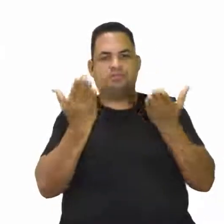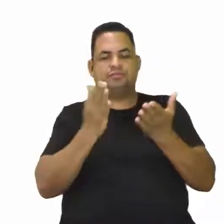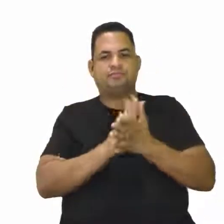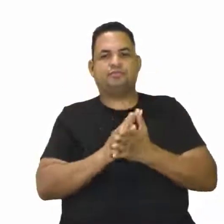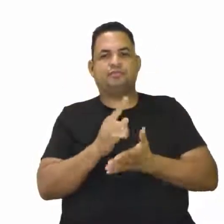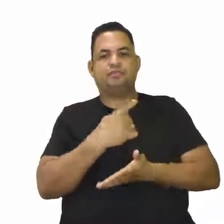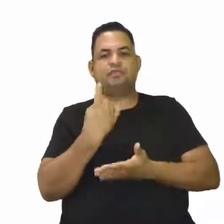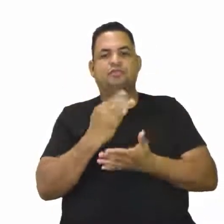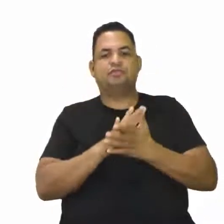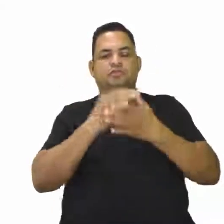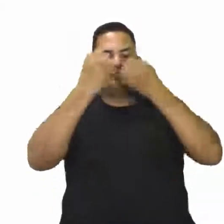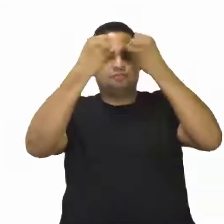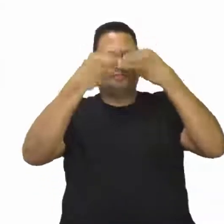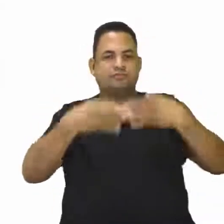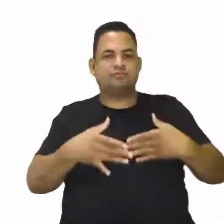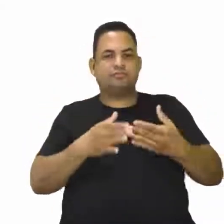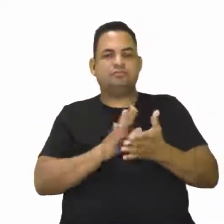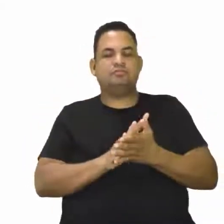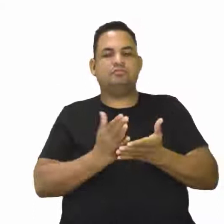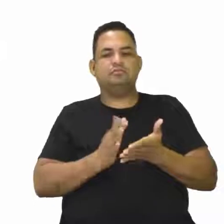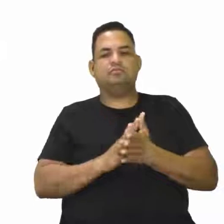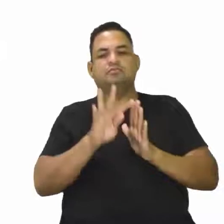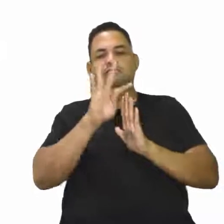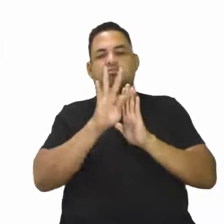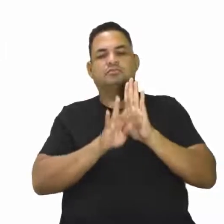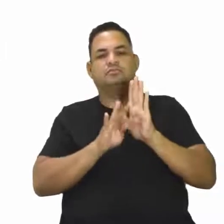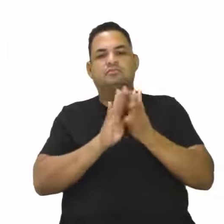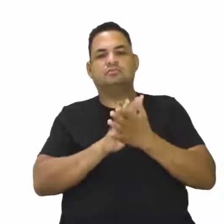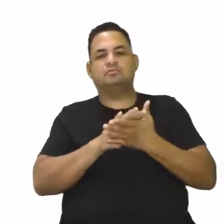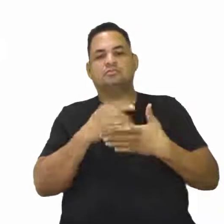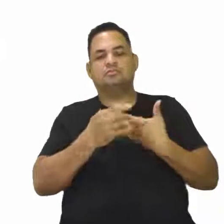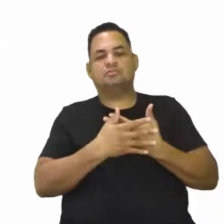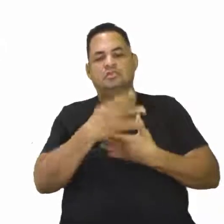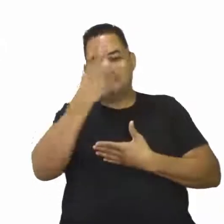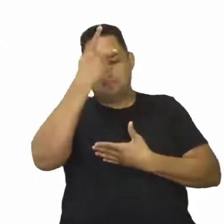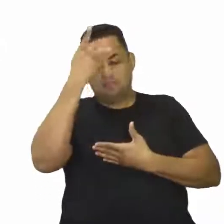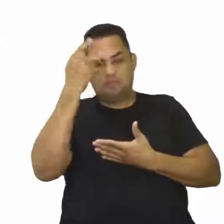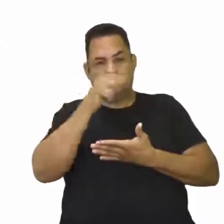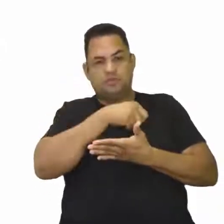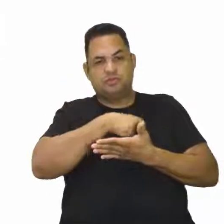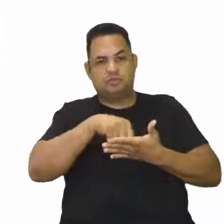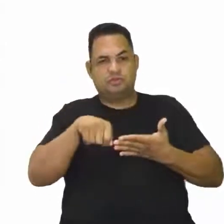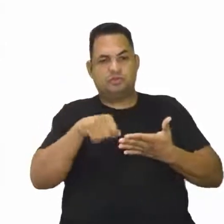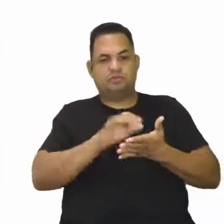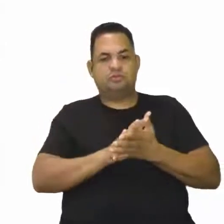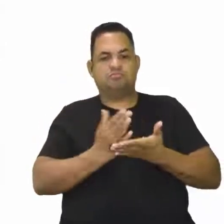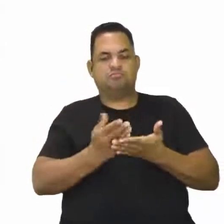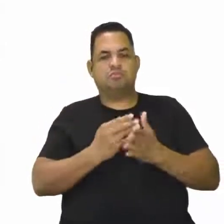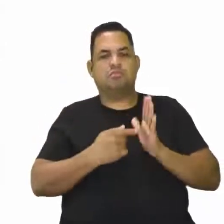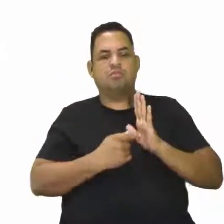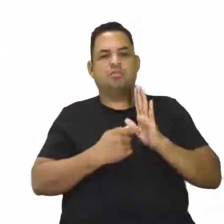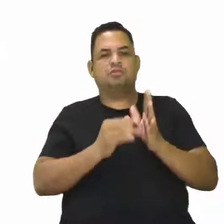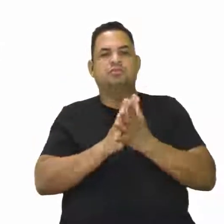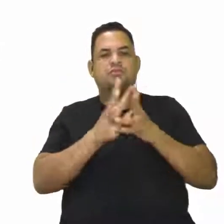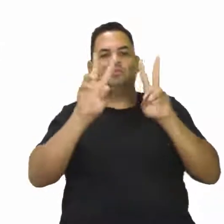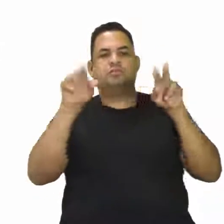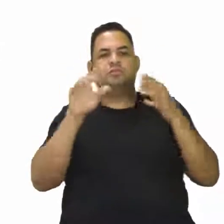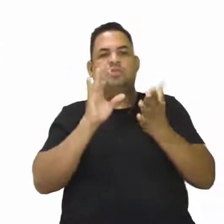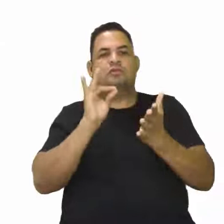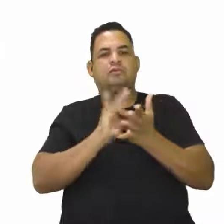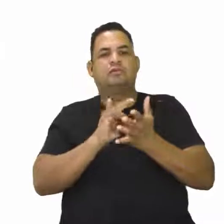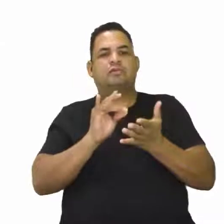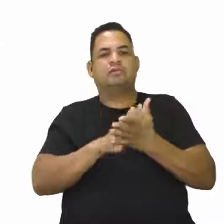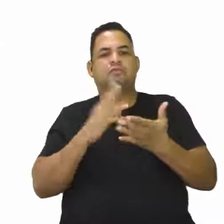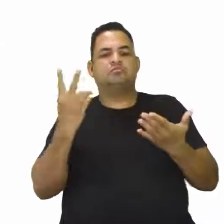nós trabalhamos. Nós vimos que ele é um texto em que o escritor expõe brevemente um tema, fato ou